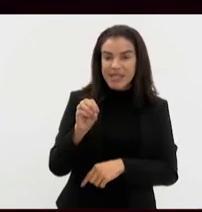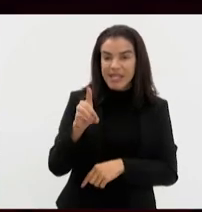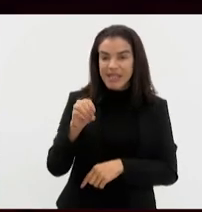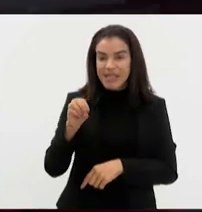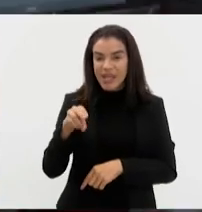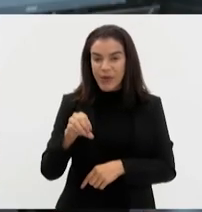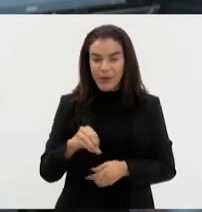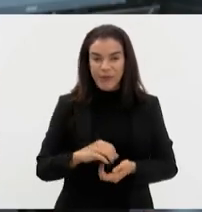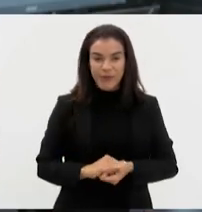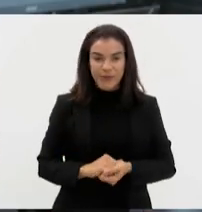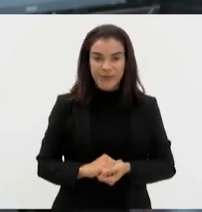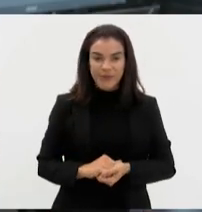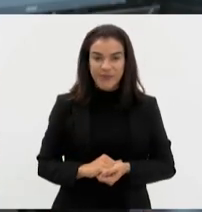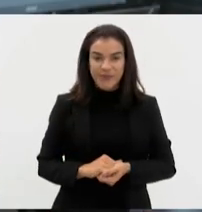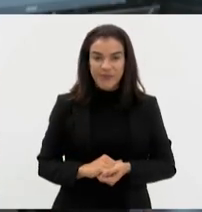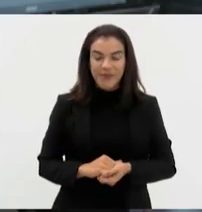Bruckner.